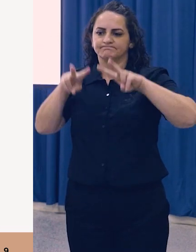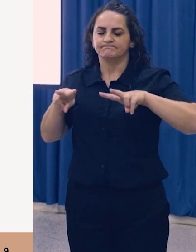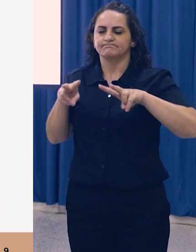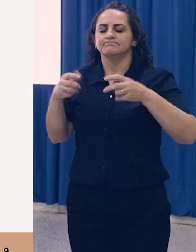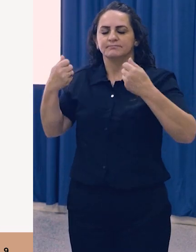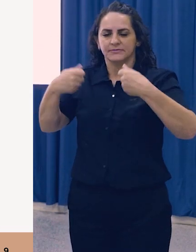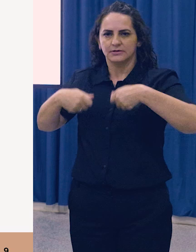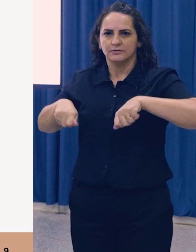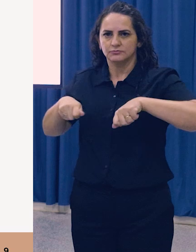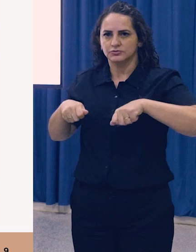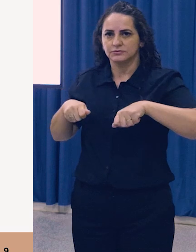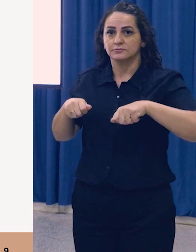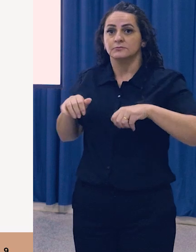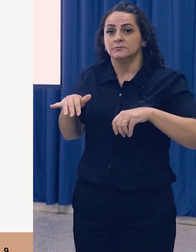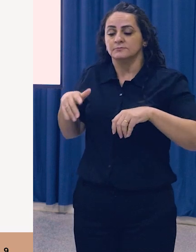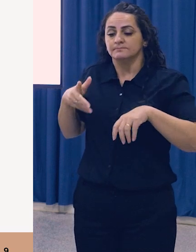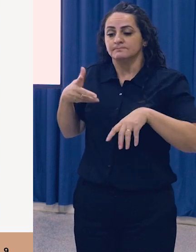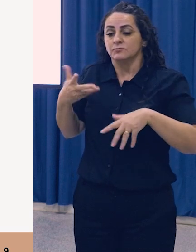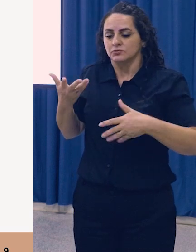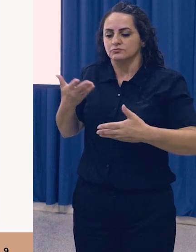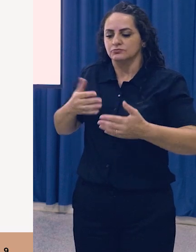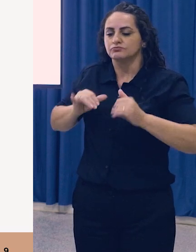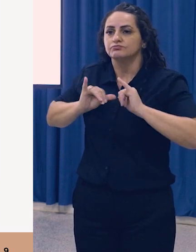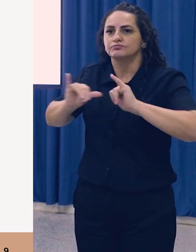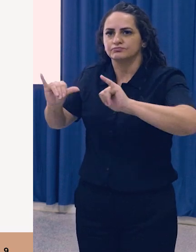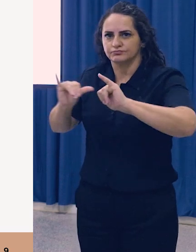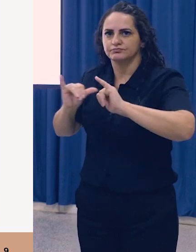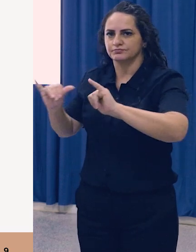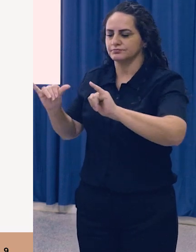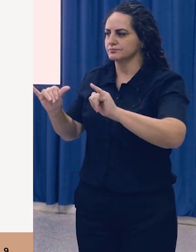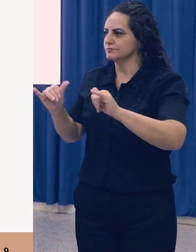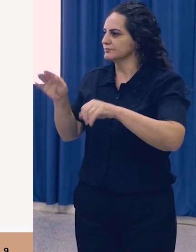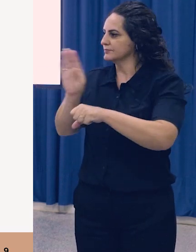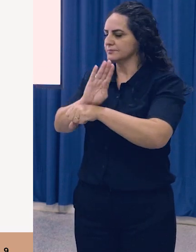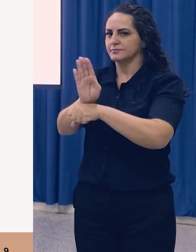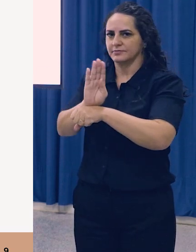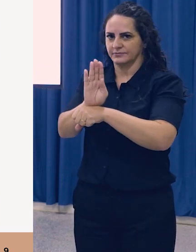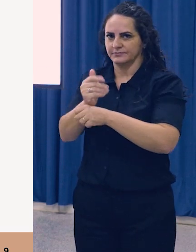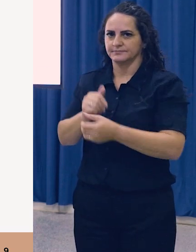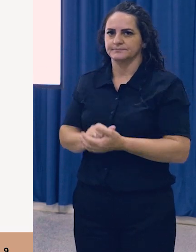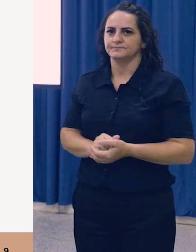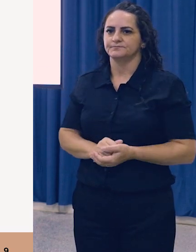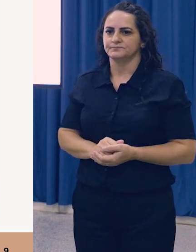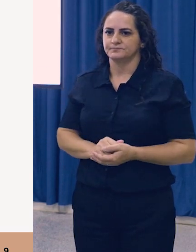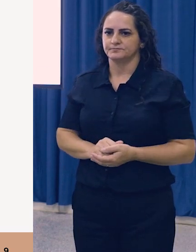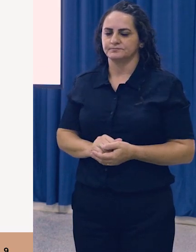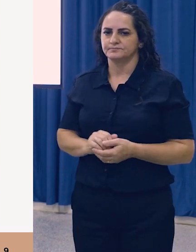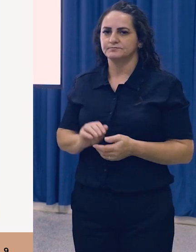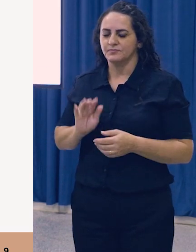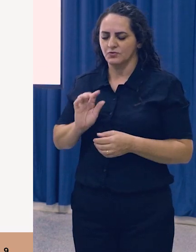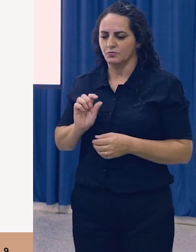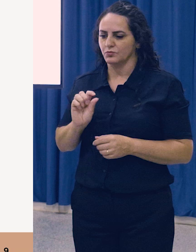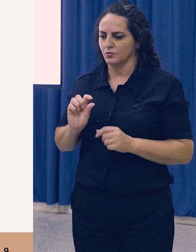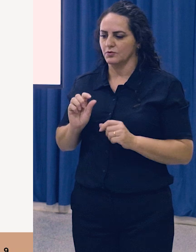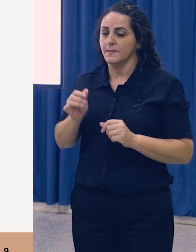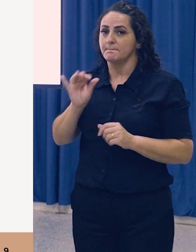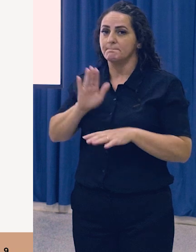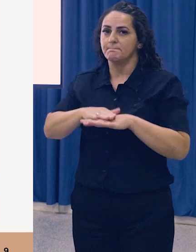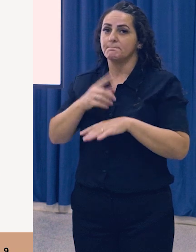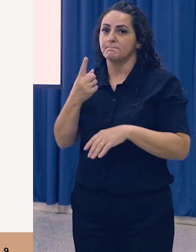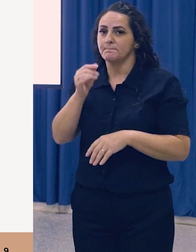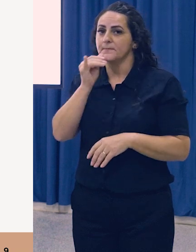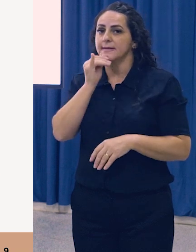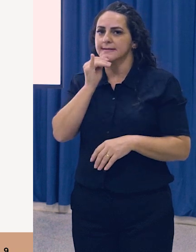explorar na hora de compartilhar, de divulgar esse filme. Eu já vou chegar nas taglines desse filme, eu só queria dar um outro exemplo